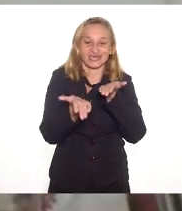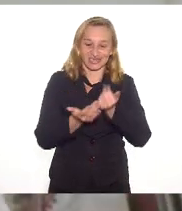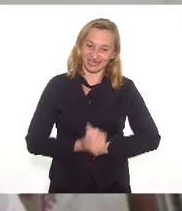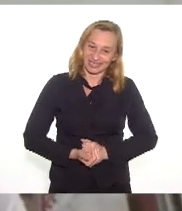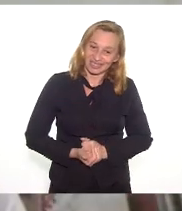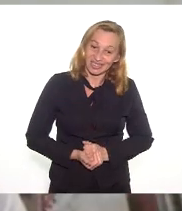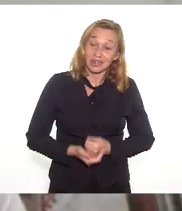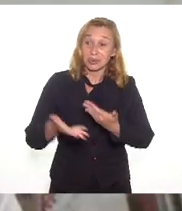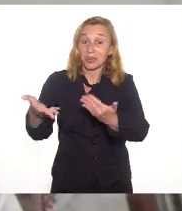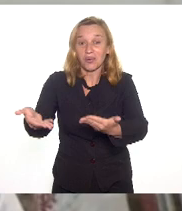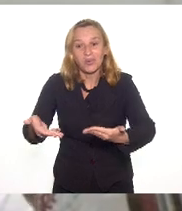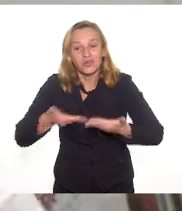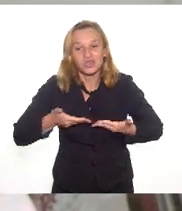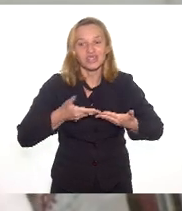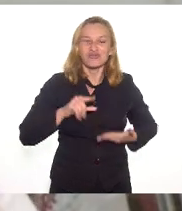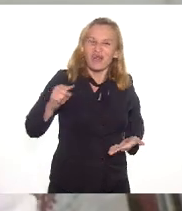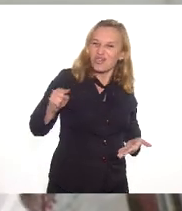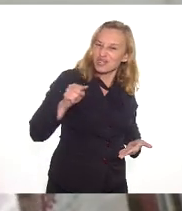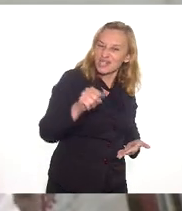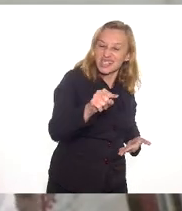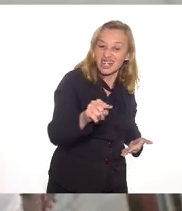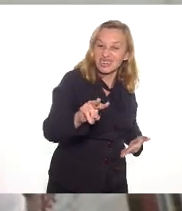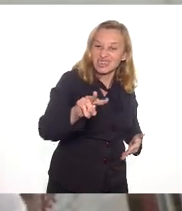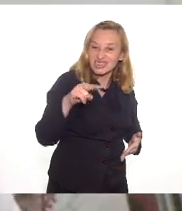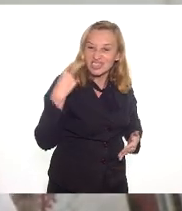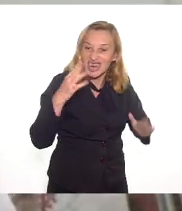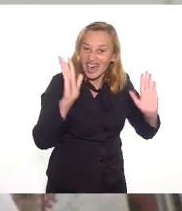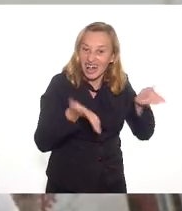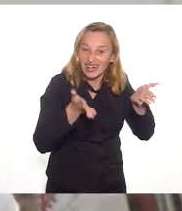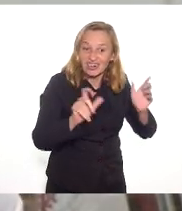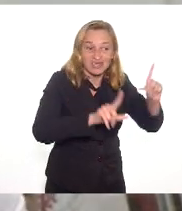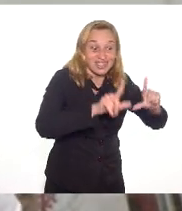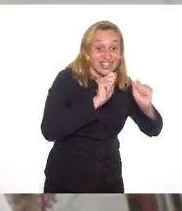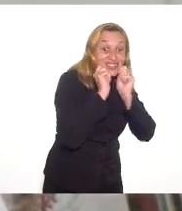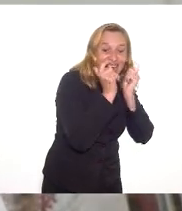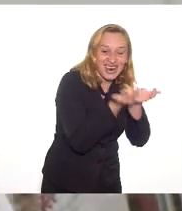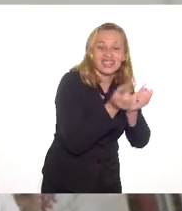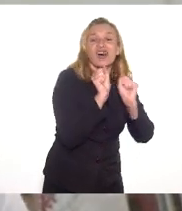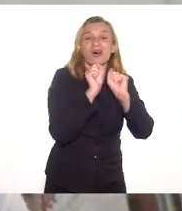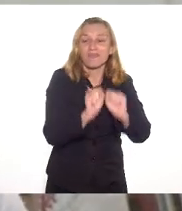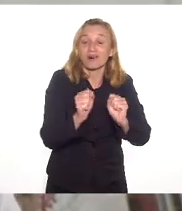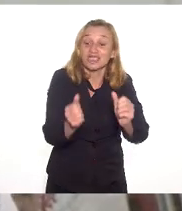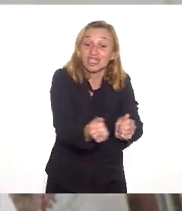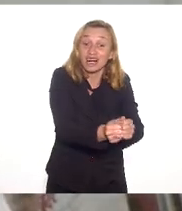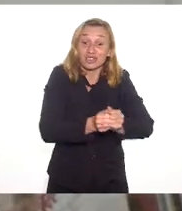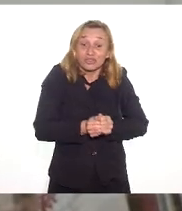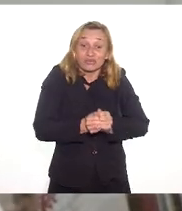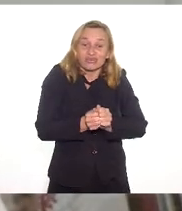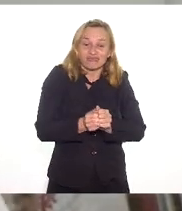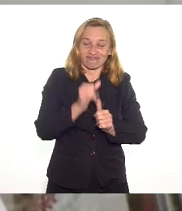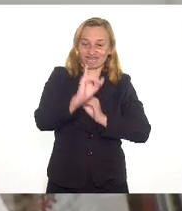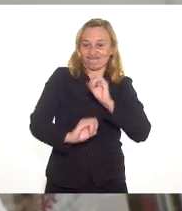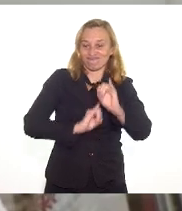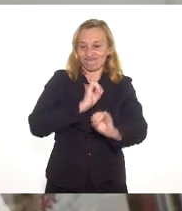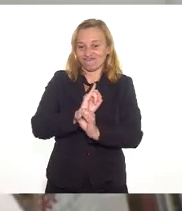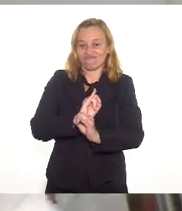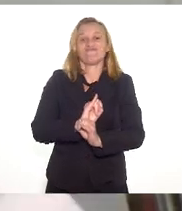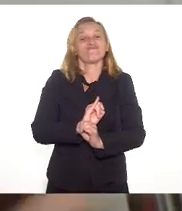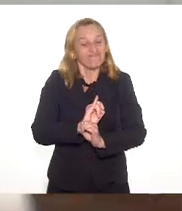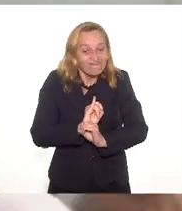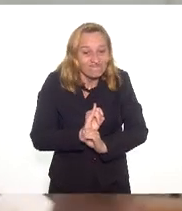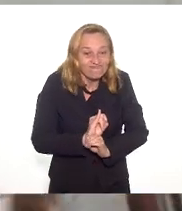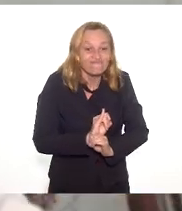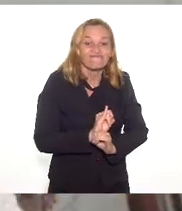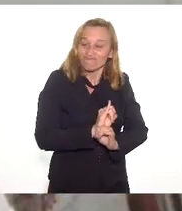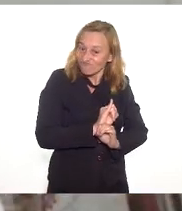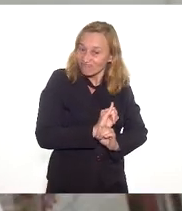inclusive, o convite para que você que nos assiste agora pela TV Alerj possa participar via internet dessa grande